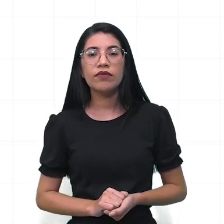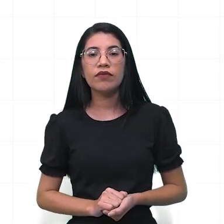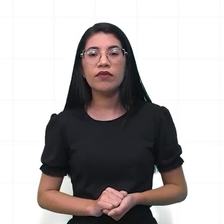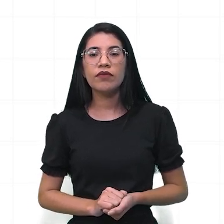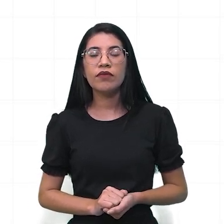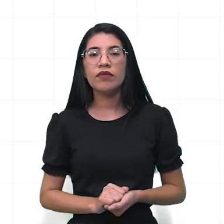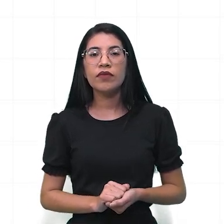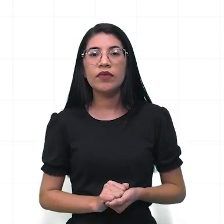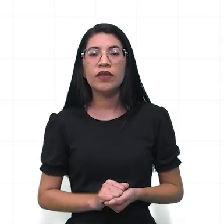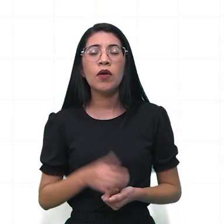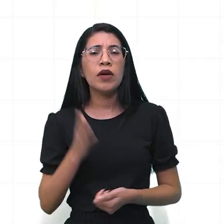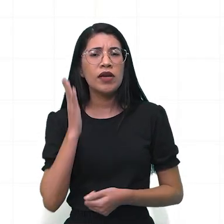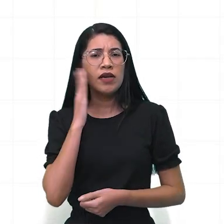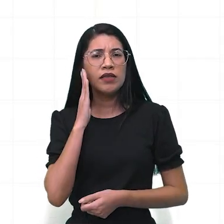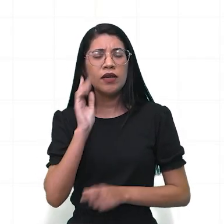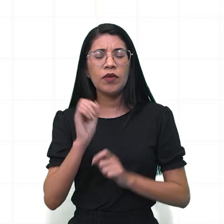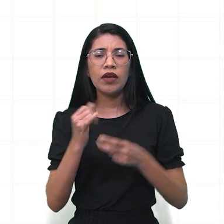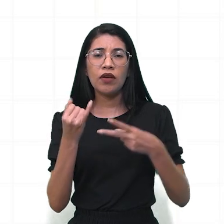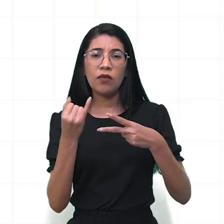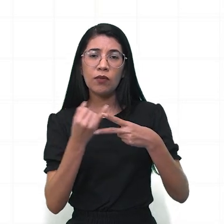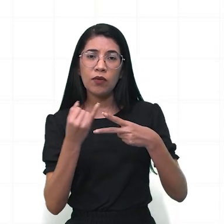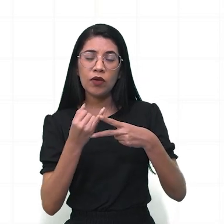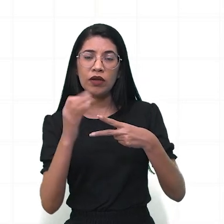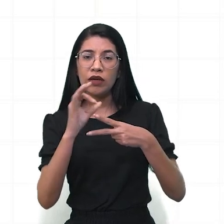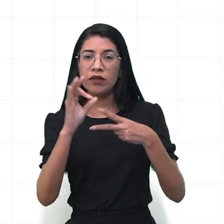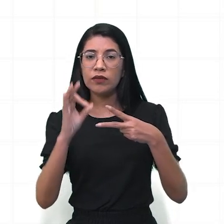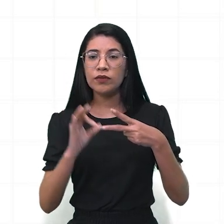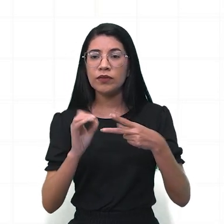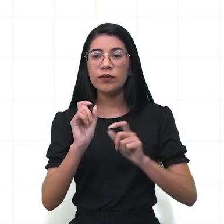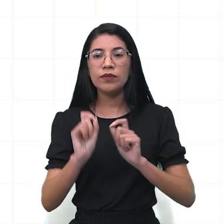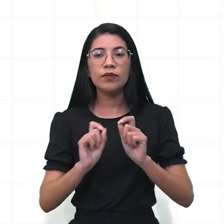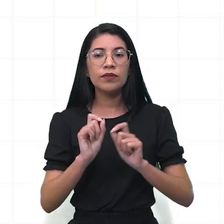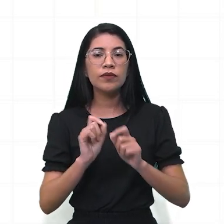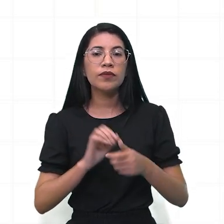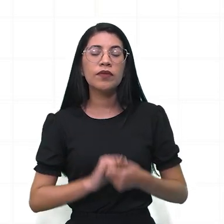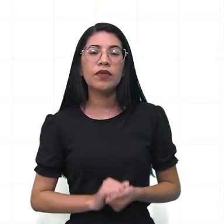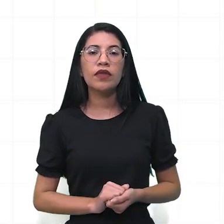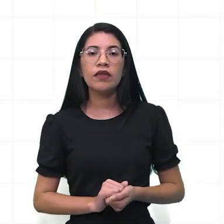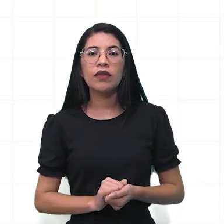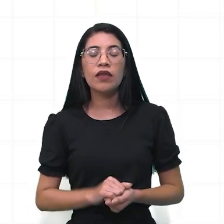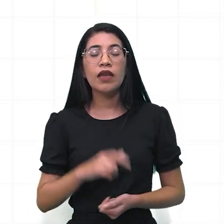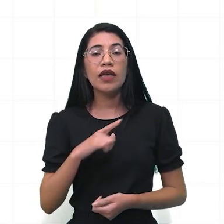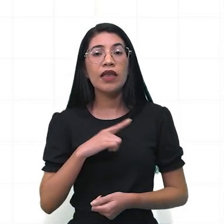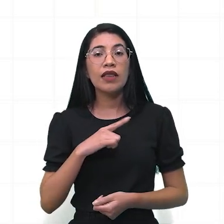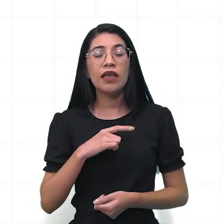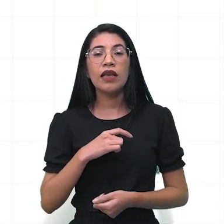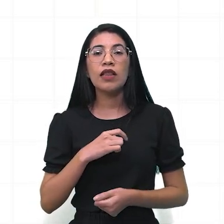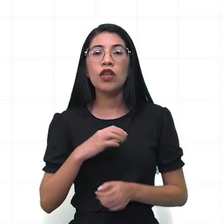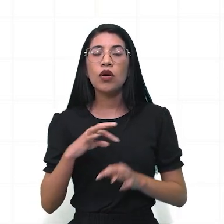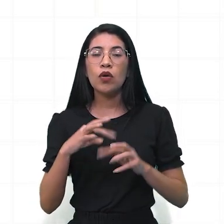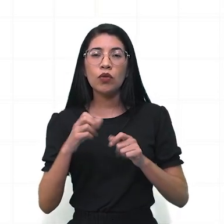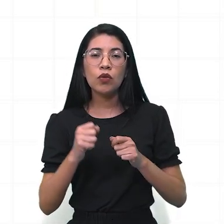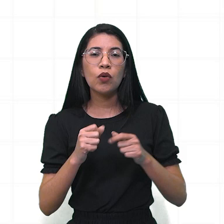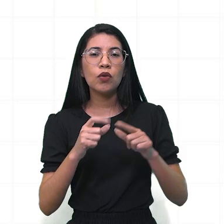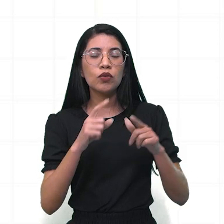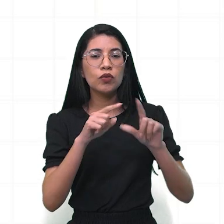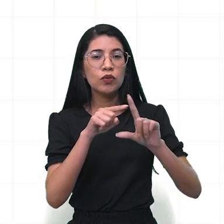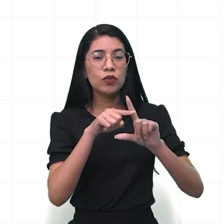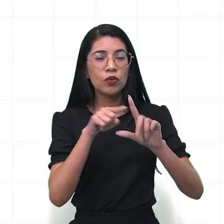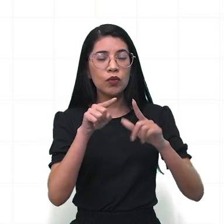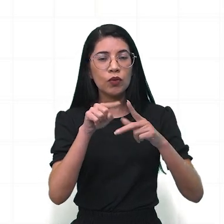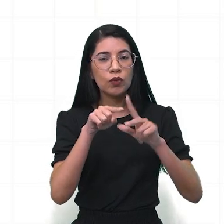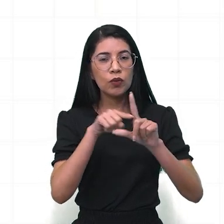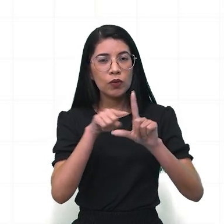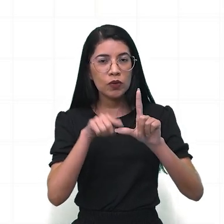Conhecemos como polígono regular o polígono que possui todos os ângulos